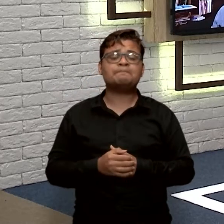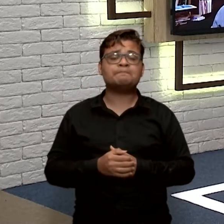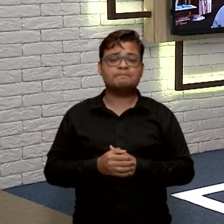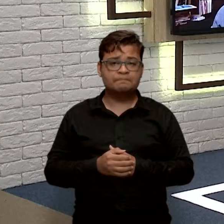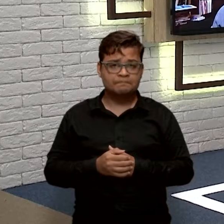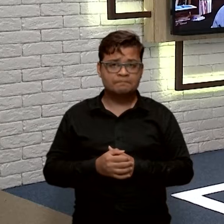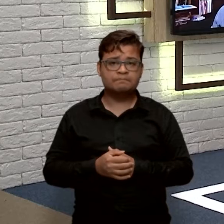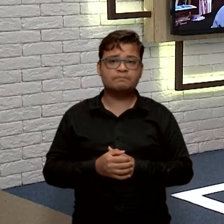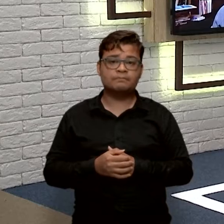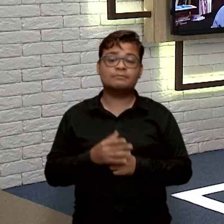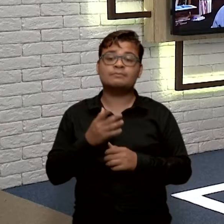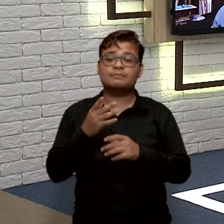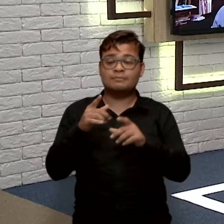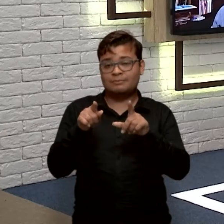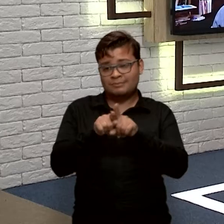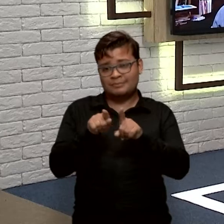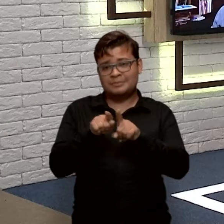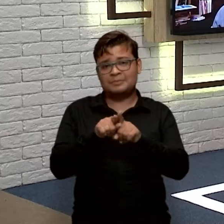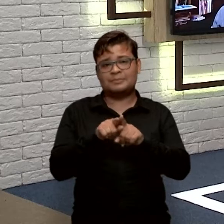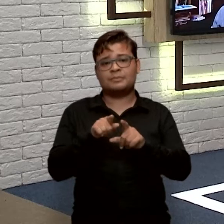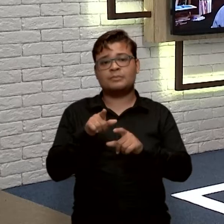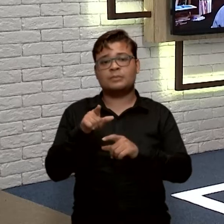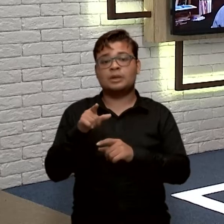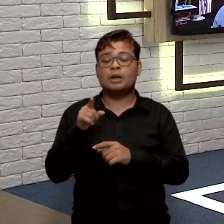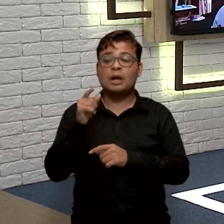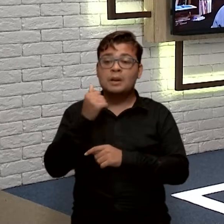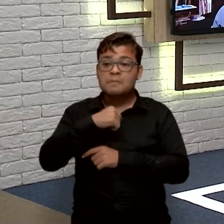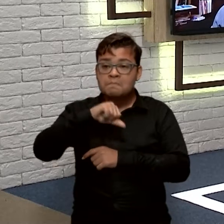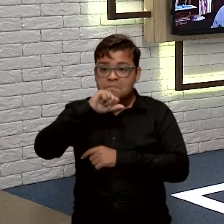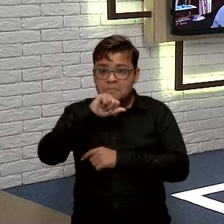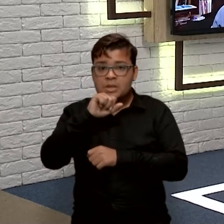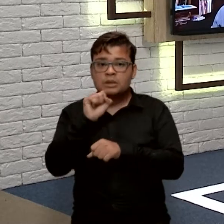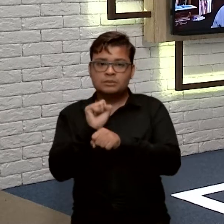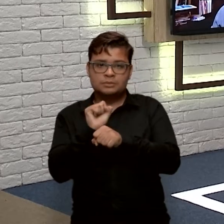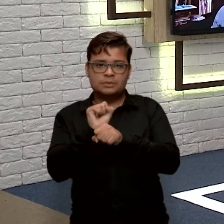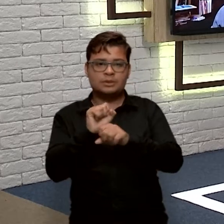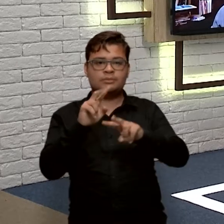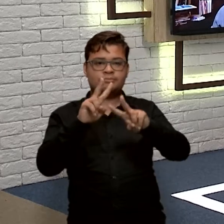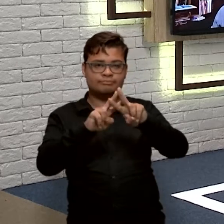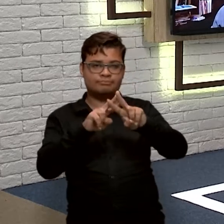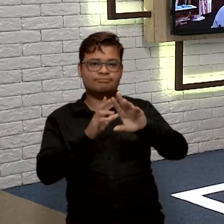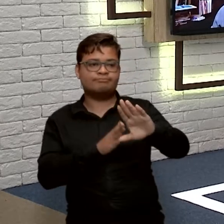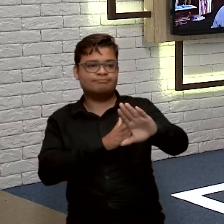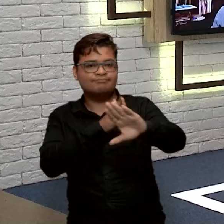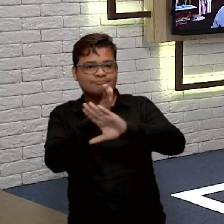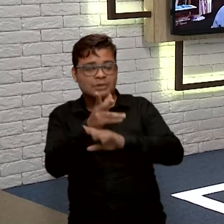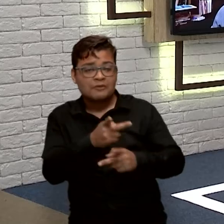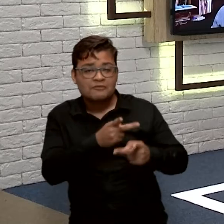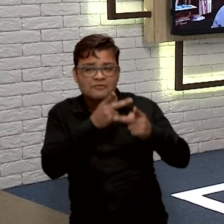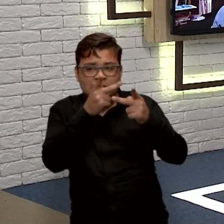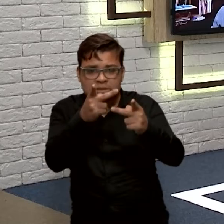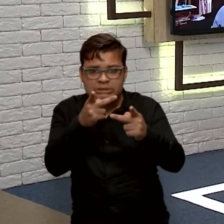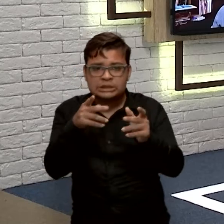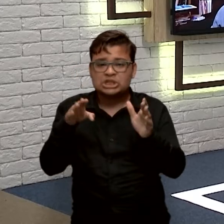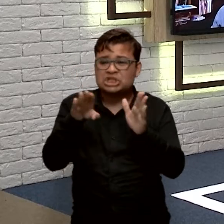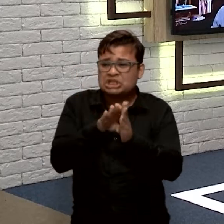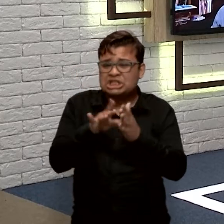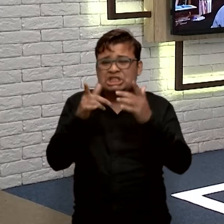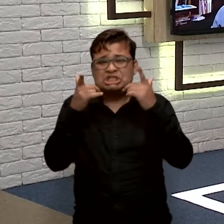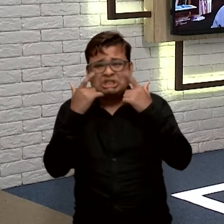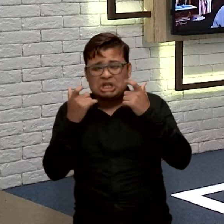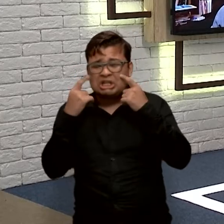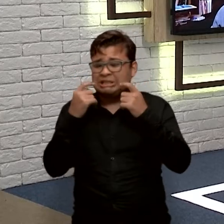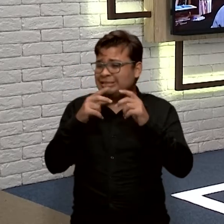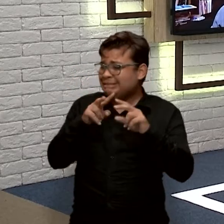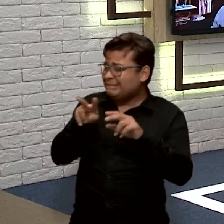esperando no portão para entrar, para a visita, e ele não suporta ver ela chorando ali dentro daquele jeito.